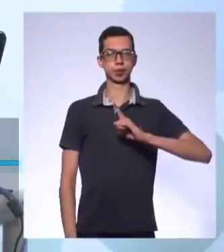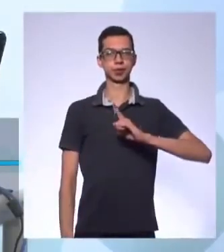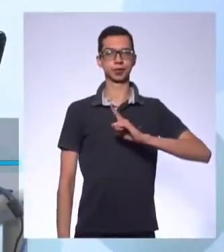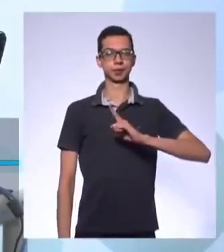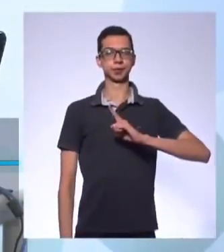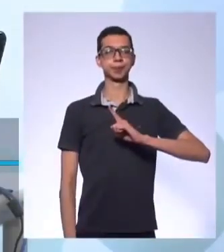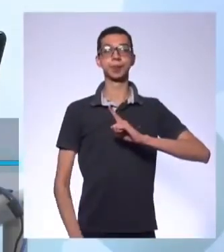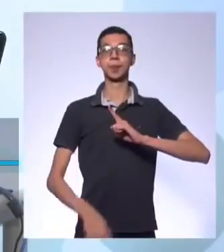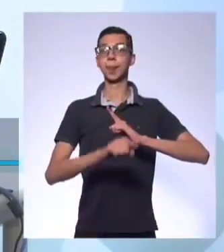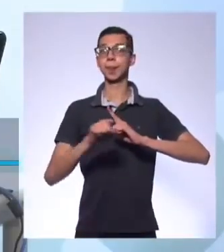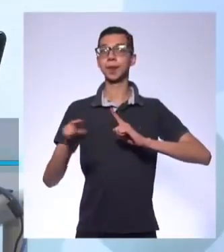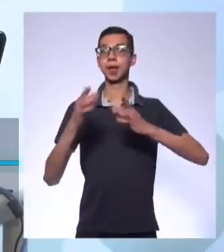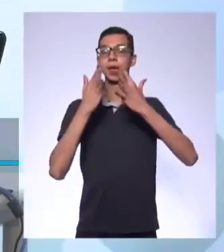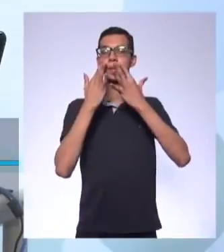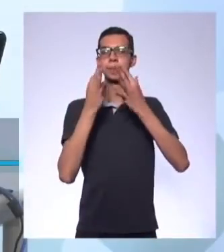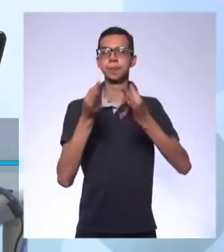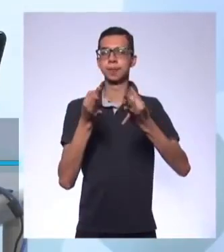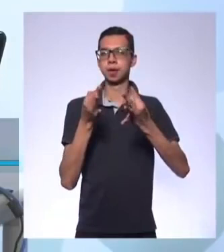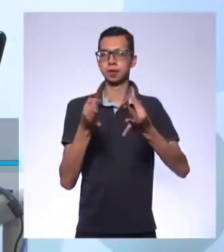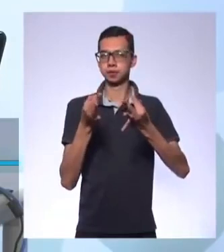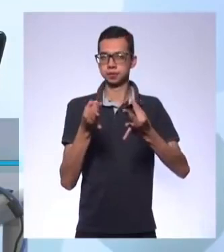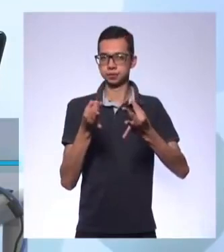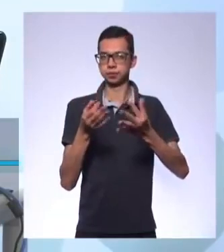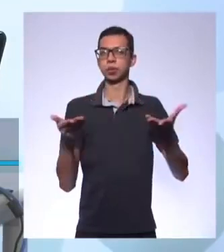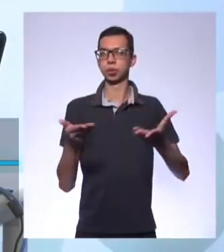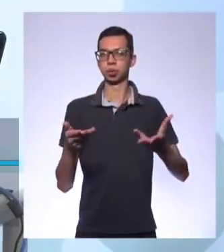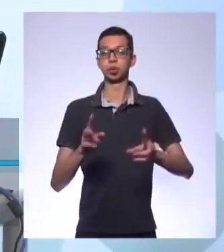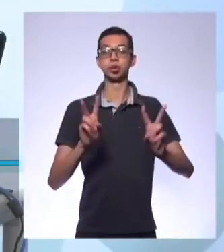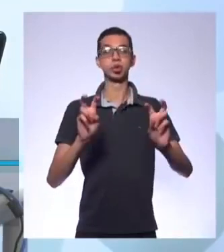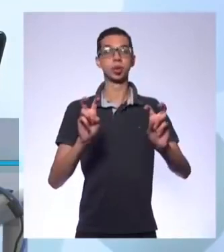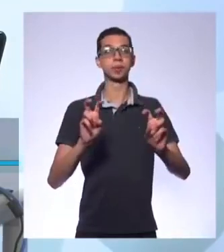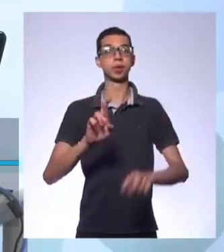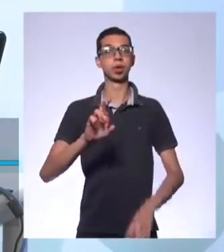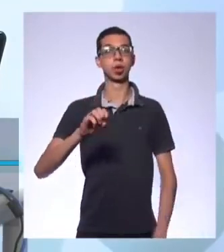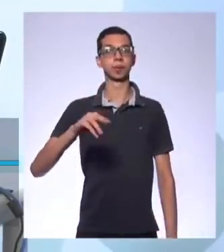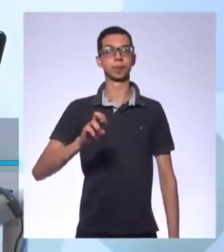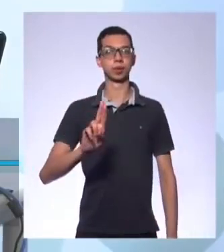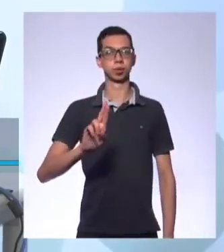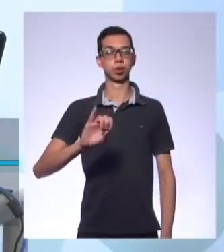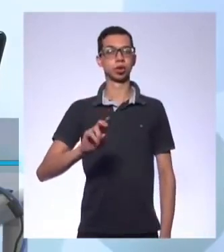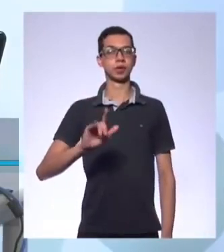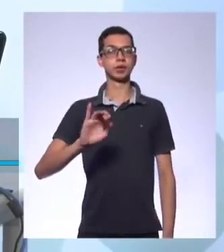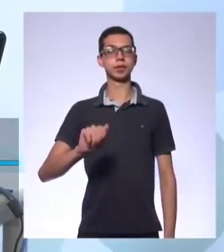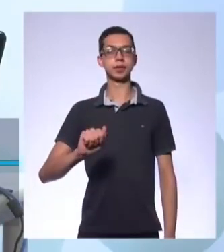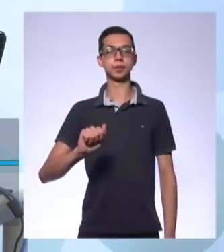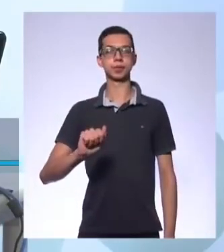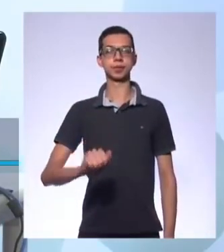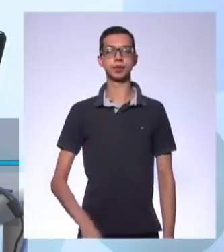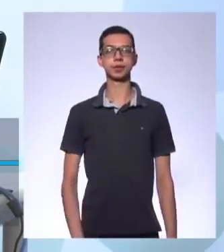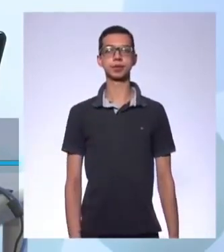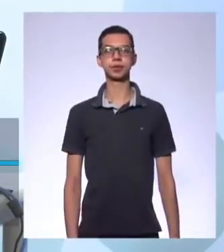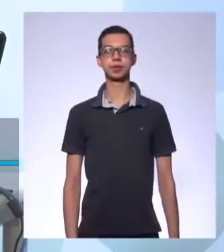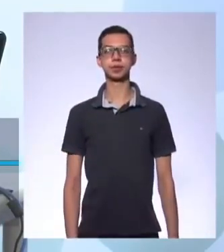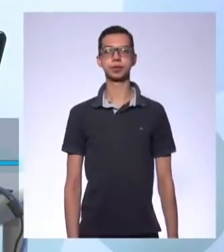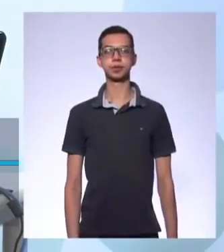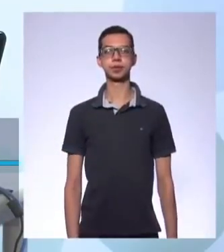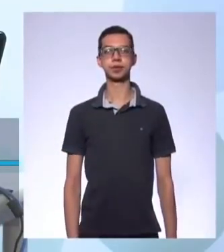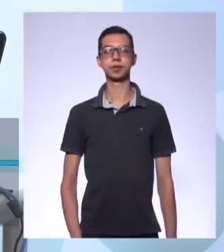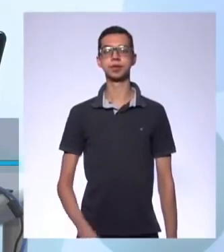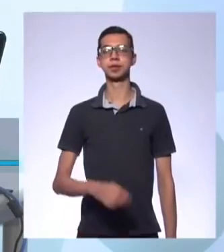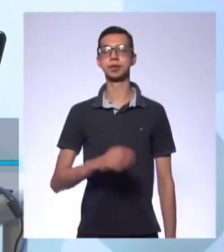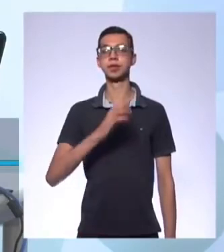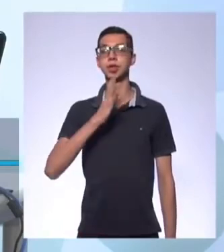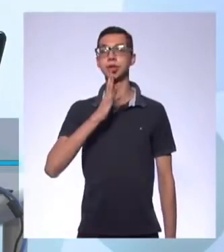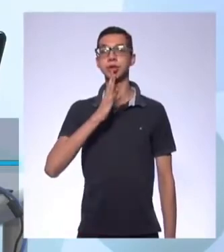E prestem bastante atenção, então. Ó, agora é sobre Romeu e Julieta. Então, quem não conhecia um pouquinho da história vai conhecer um pouquinho agora.